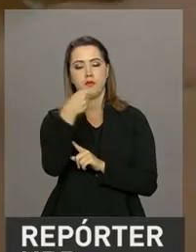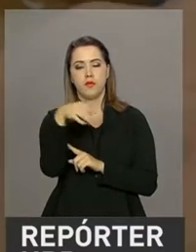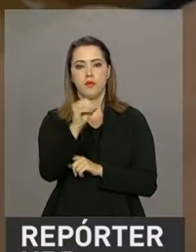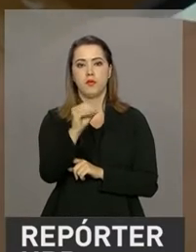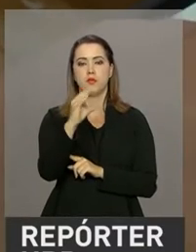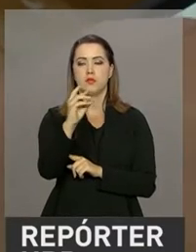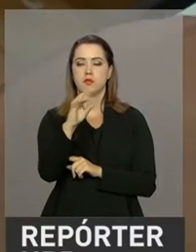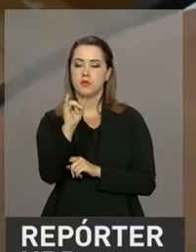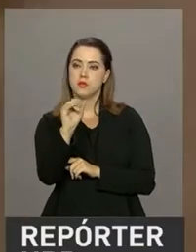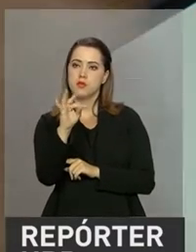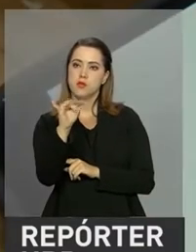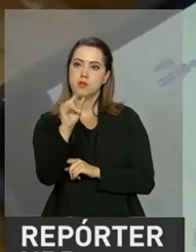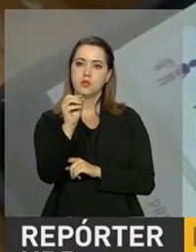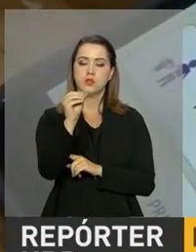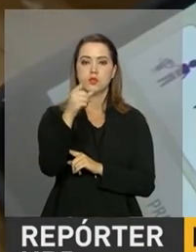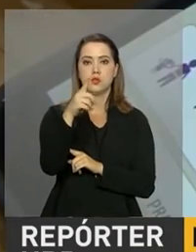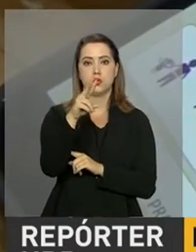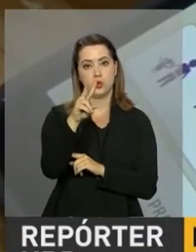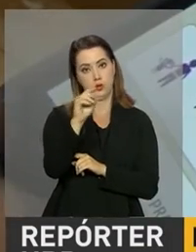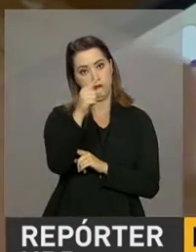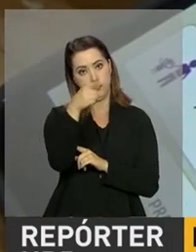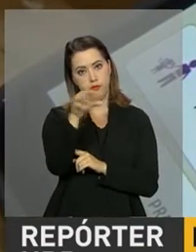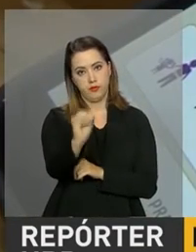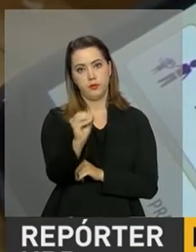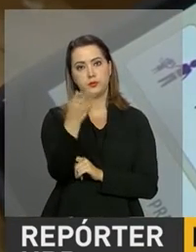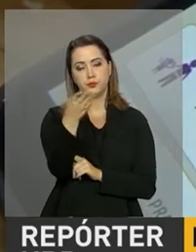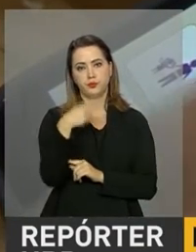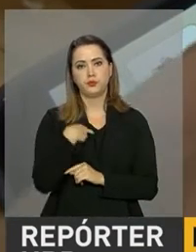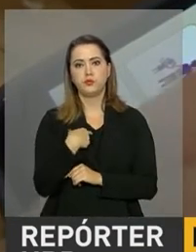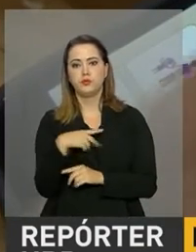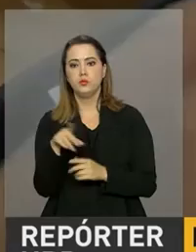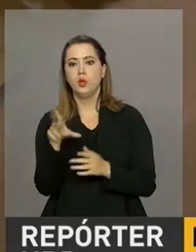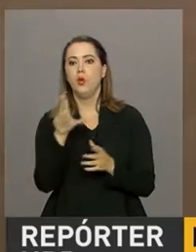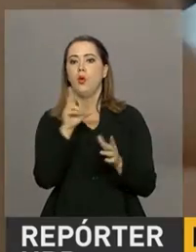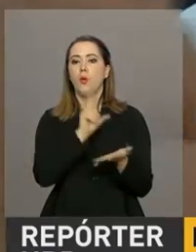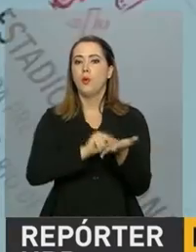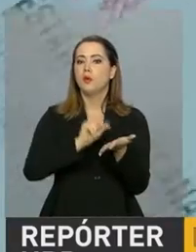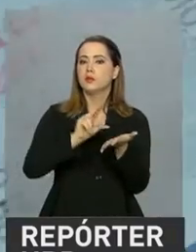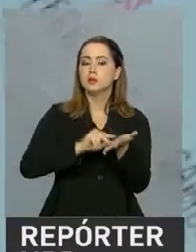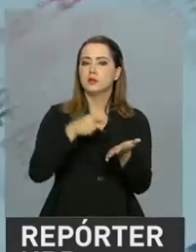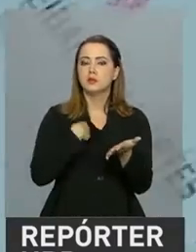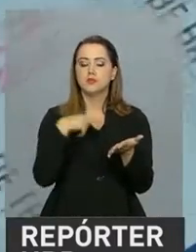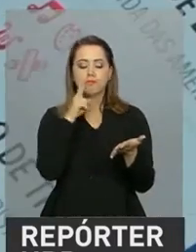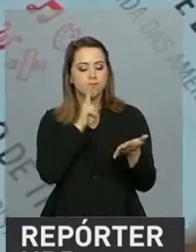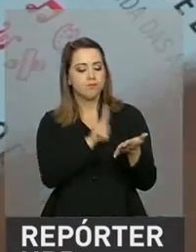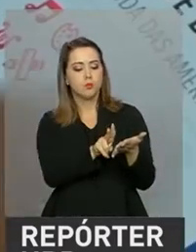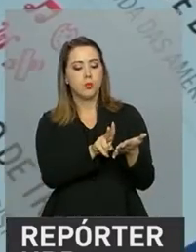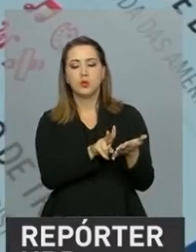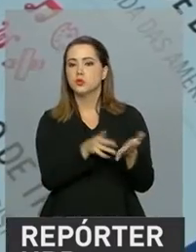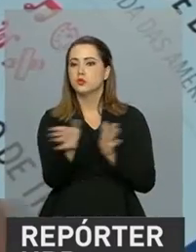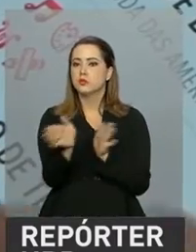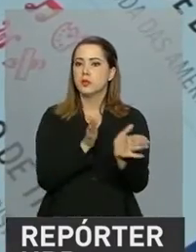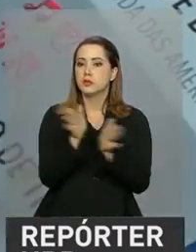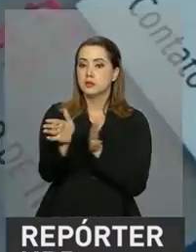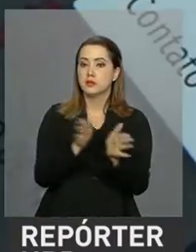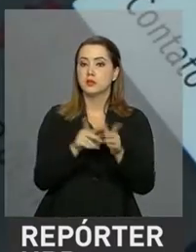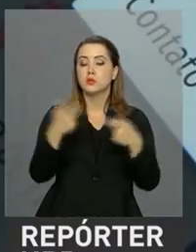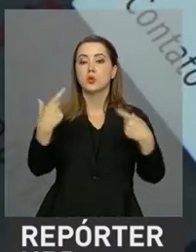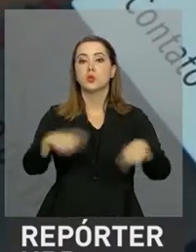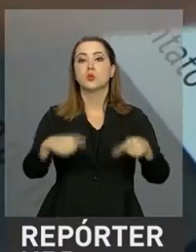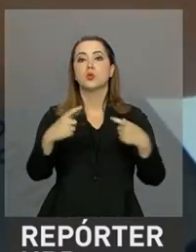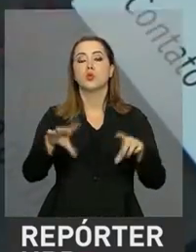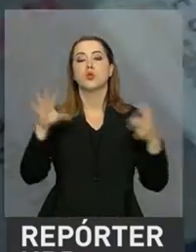Um aplicativo em que o usuário pode avaliar a acessibilidade dos locais turísticos. A ferramenta foi lançada pelo Ministério do